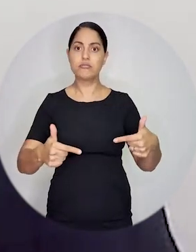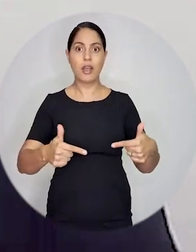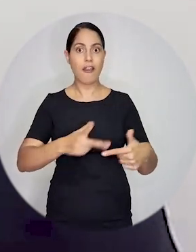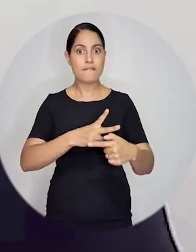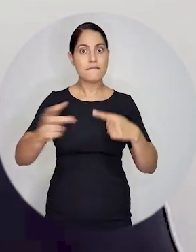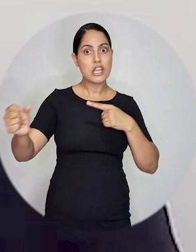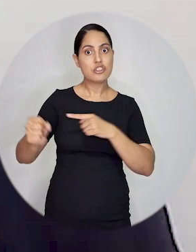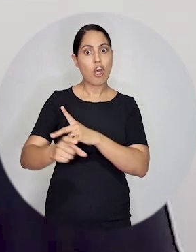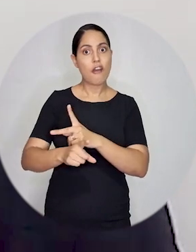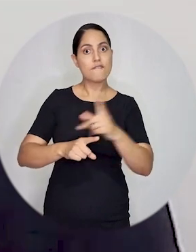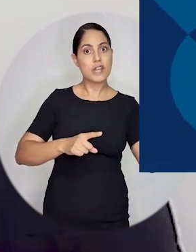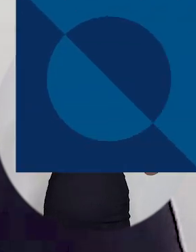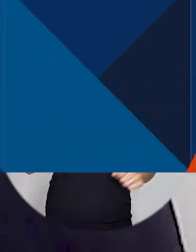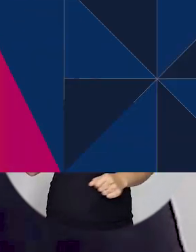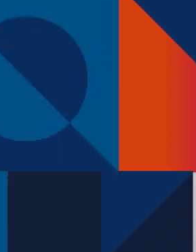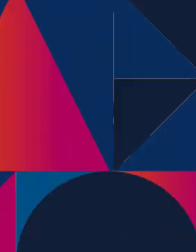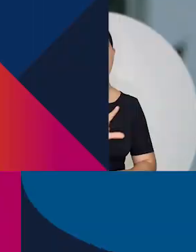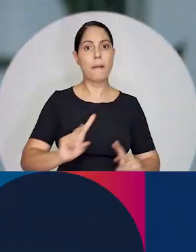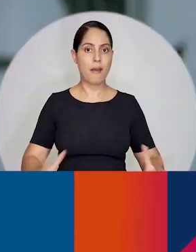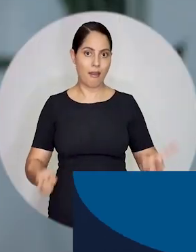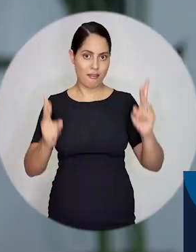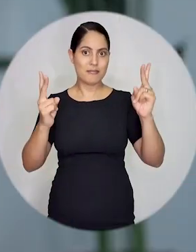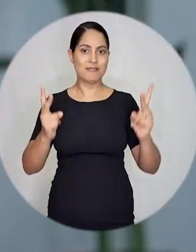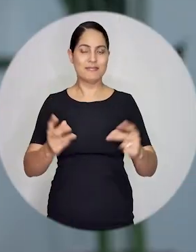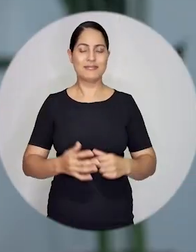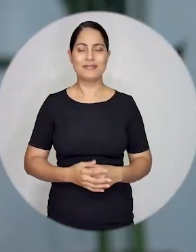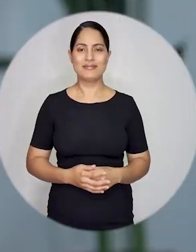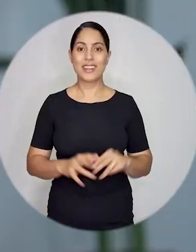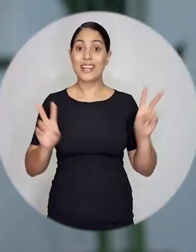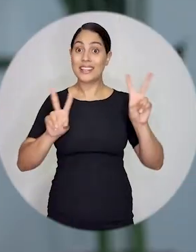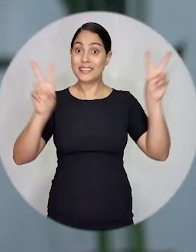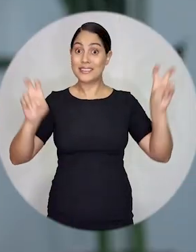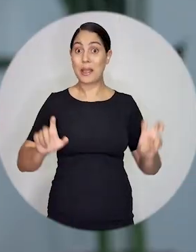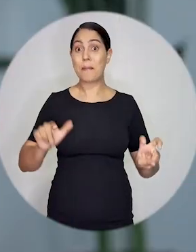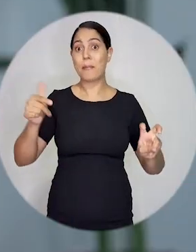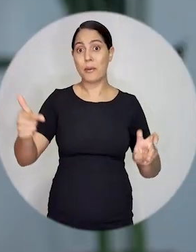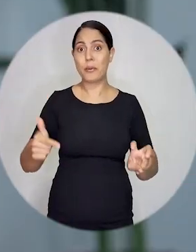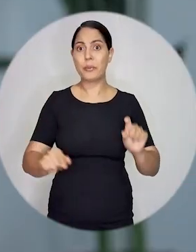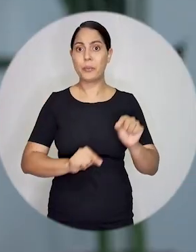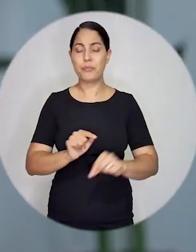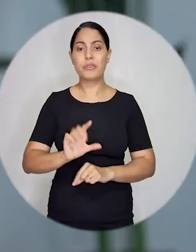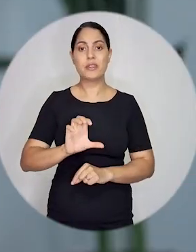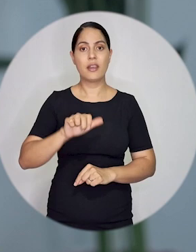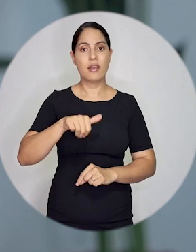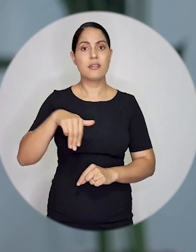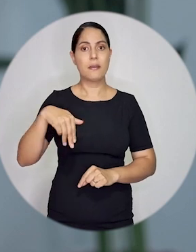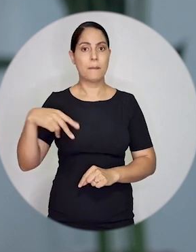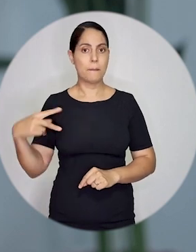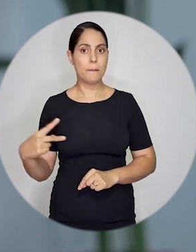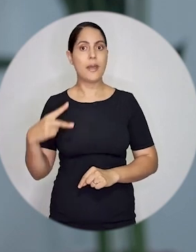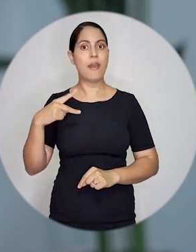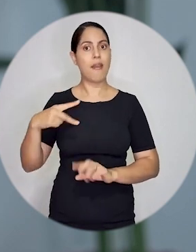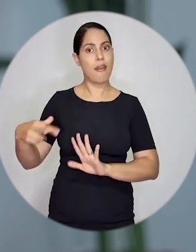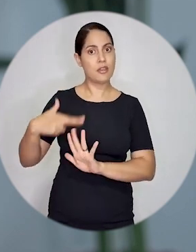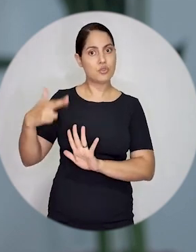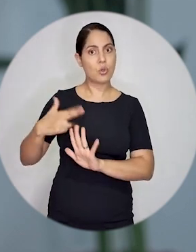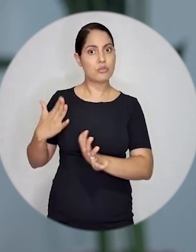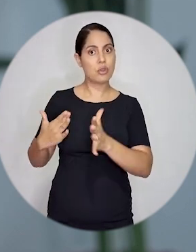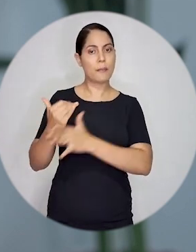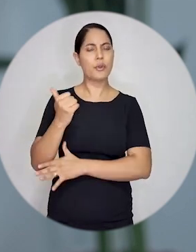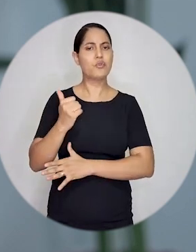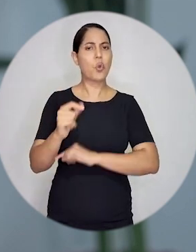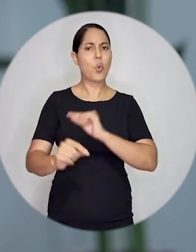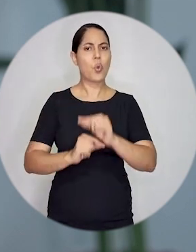que o segmento há tanto tempo necessita. Mudando de assunto, o Conselho Nacional do Ministério Público aprovou uma resolução